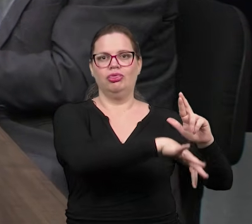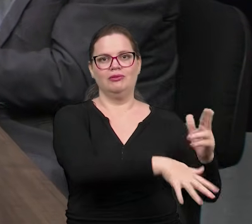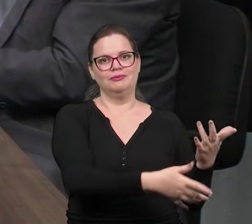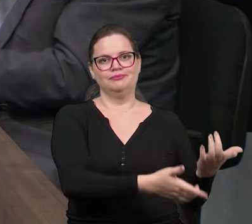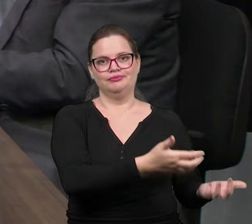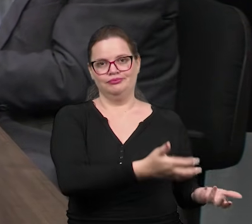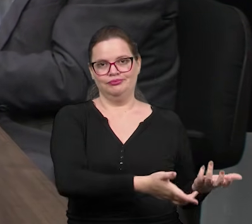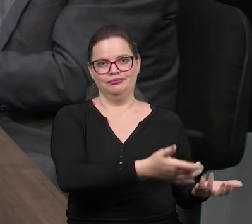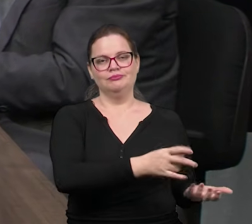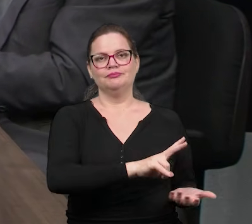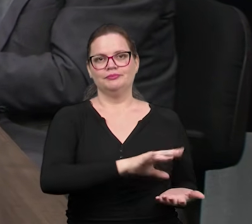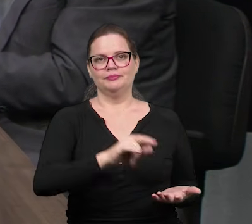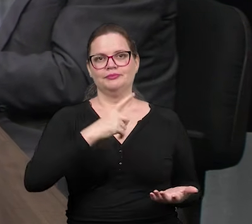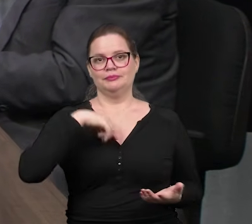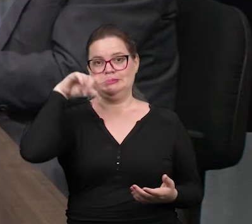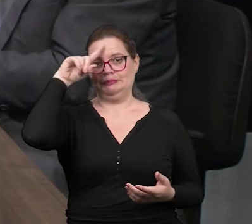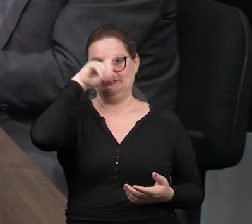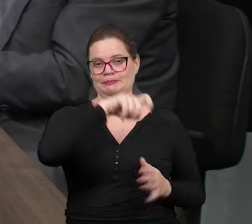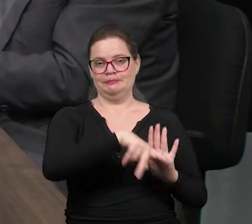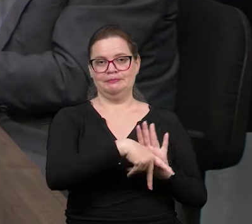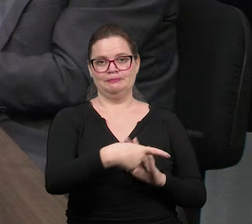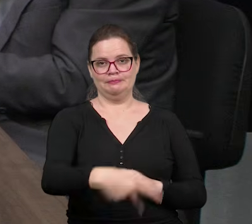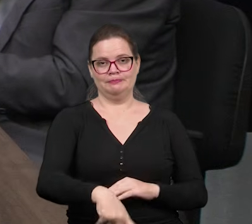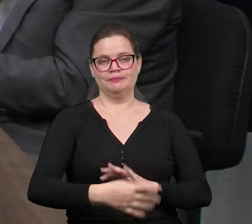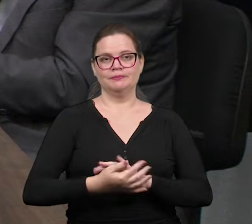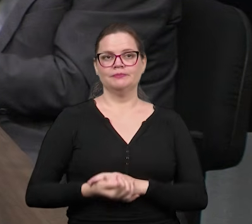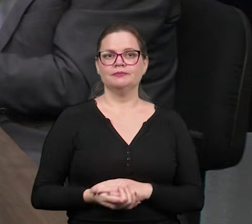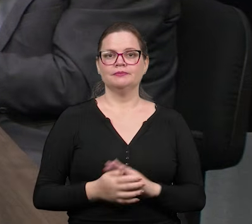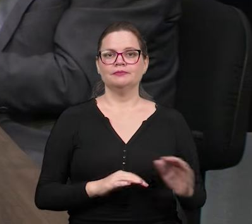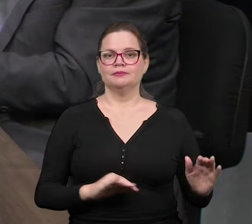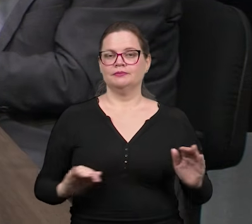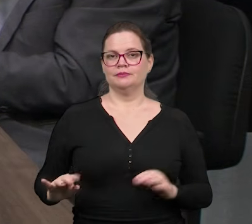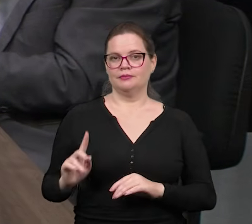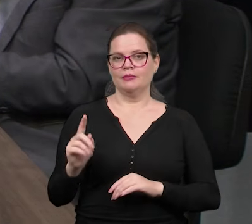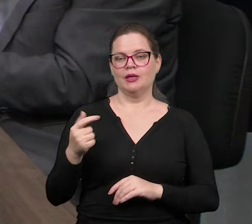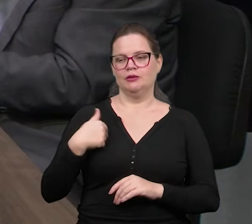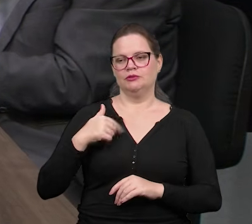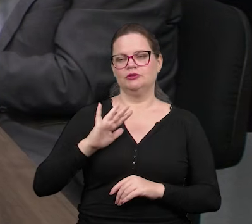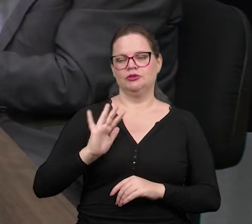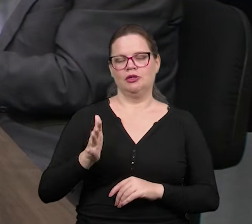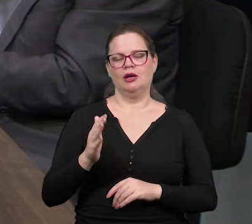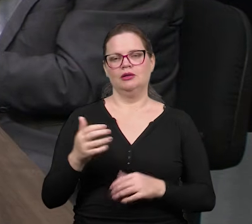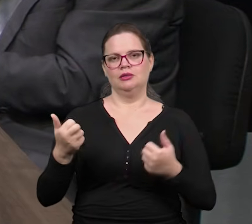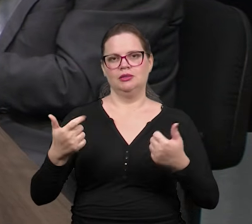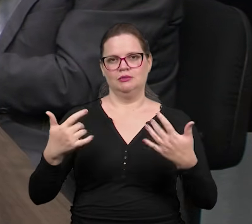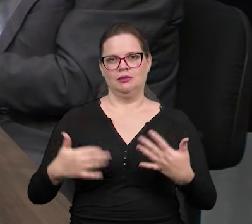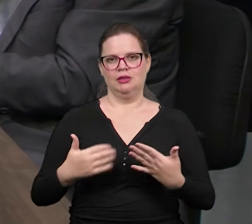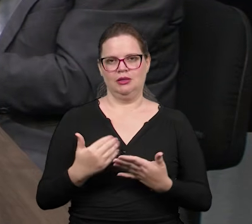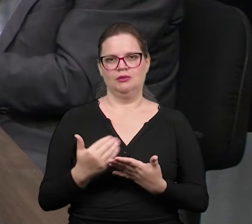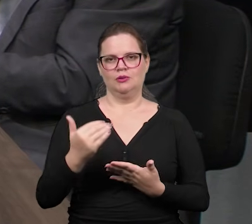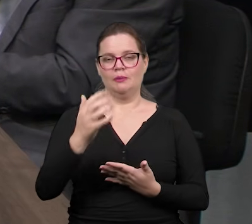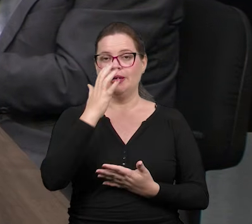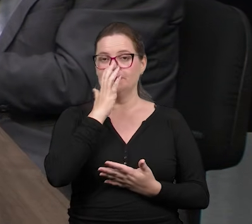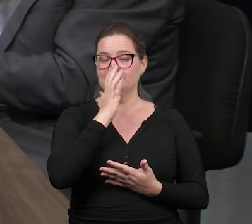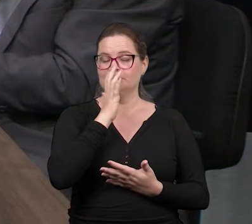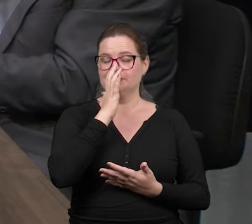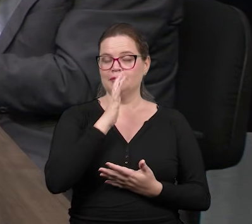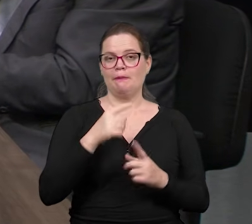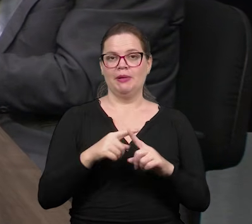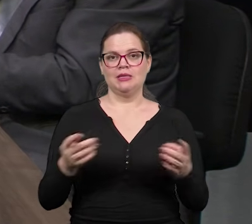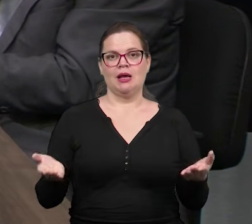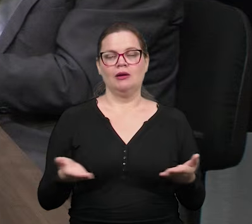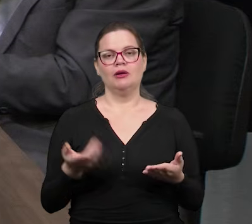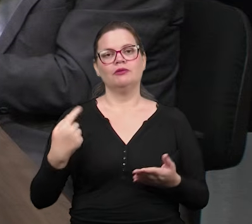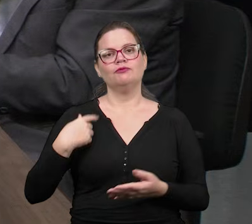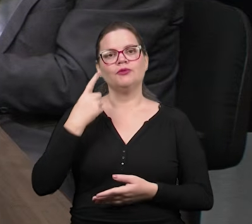às dificuldades deste mundo. Maravilha. E como eu tinha falado no início, pastor, nós estamos chegando já ao final desse episódio, nós vamos ter